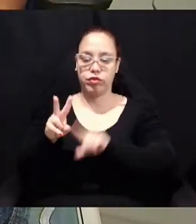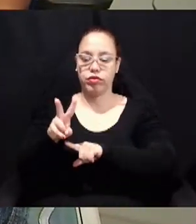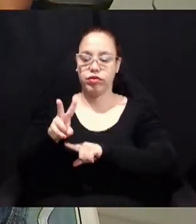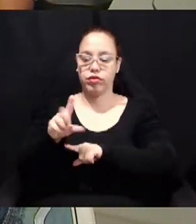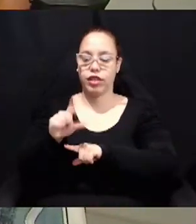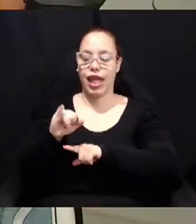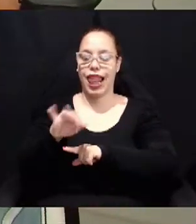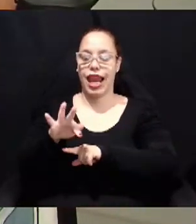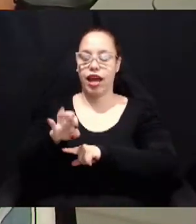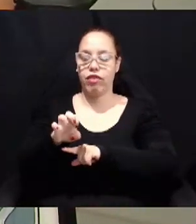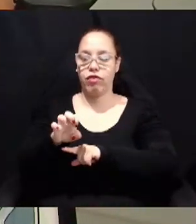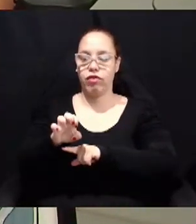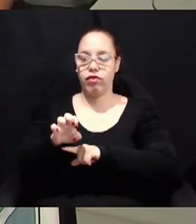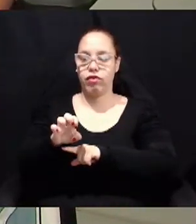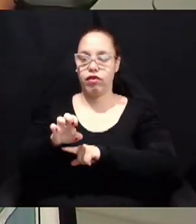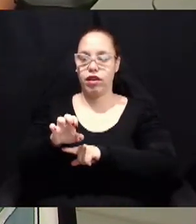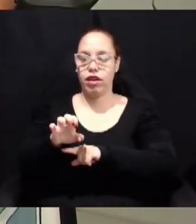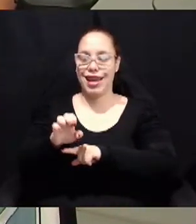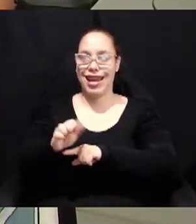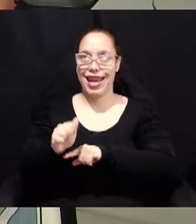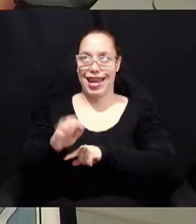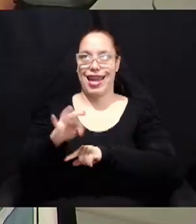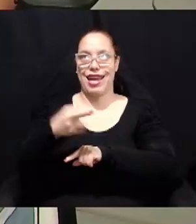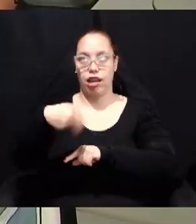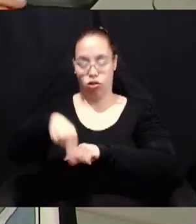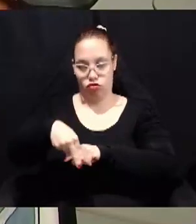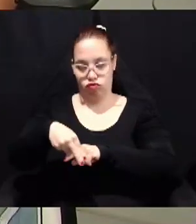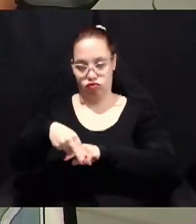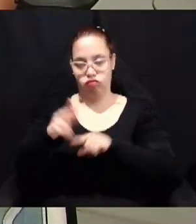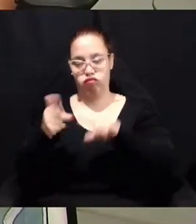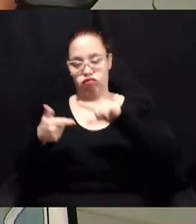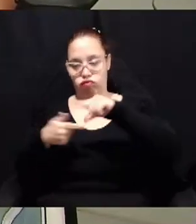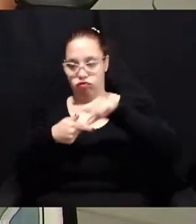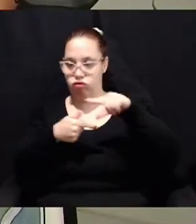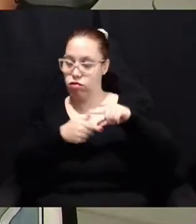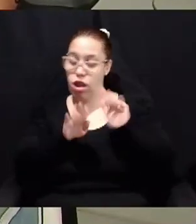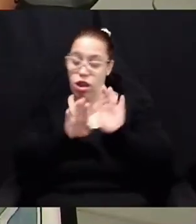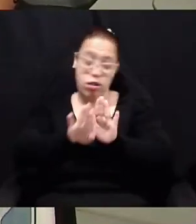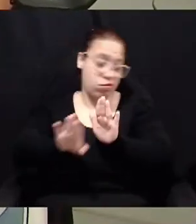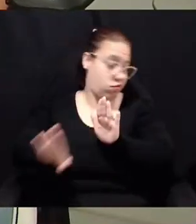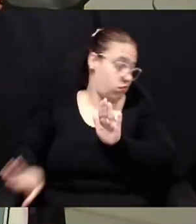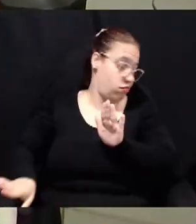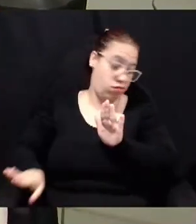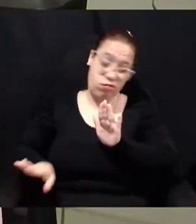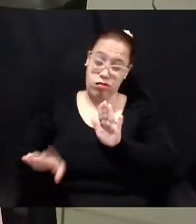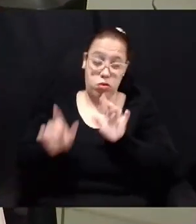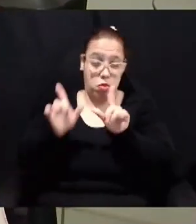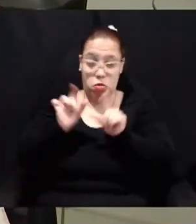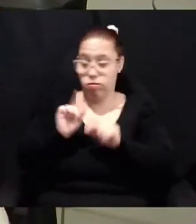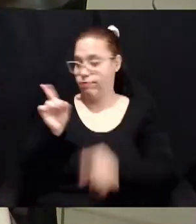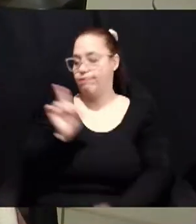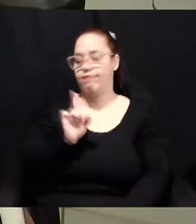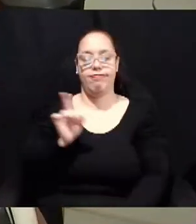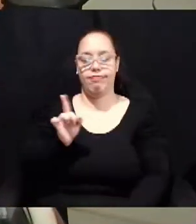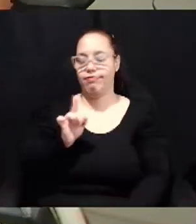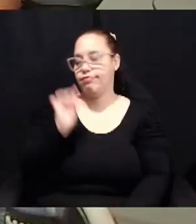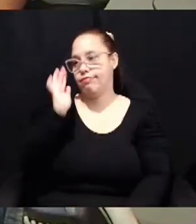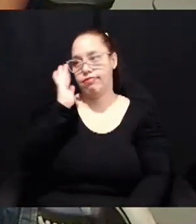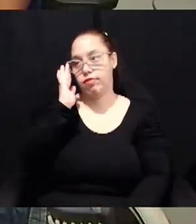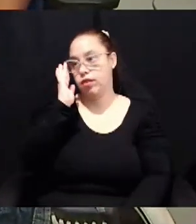pro mainstream, que às vezes o quadrinho às vezes é meio deixado de lado, parece que é uma mídia menor, mas não é, assim. Tem obras que